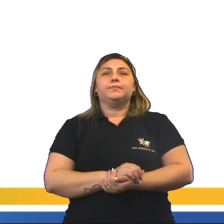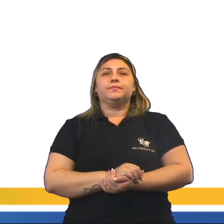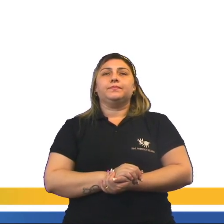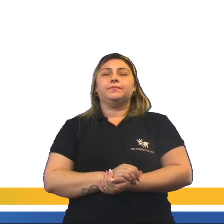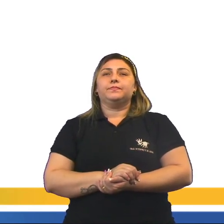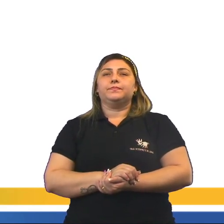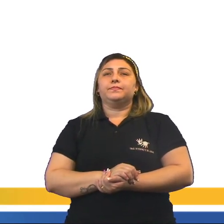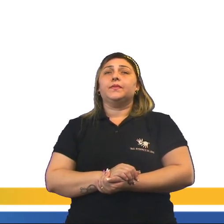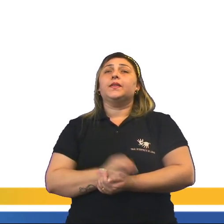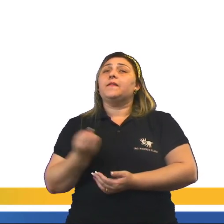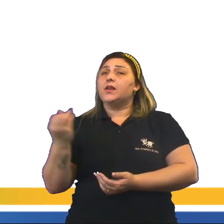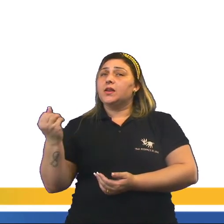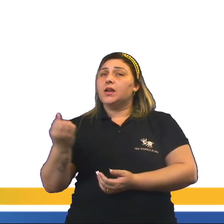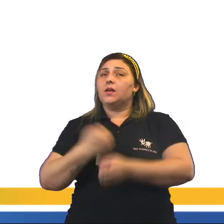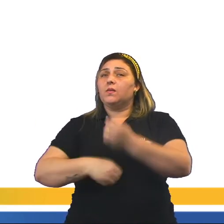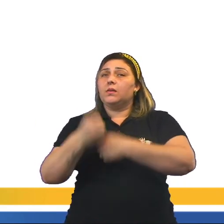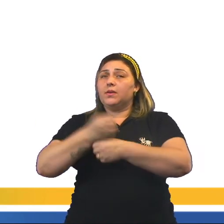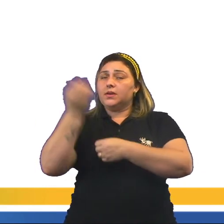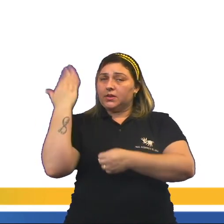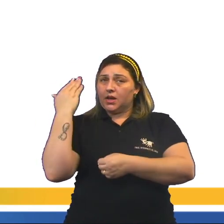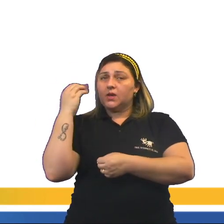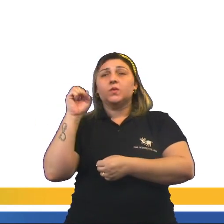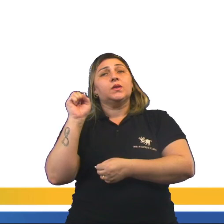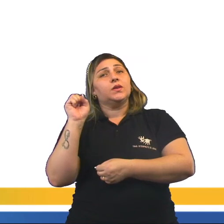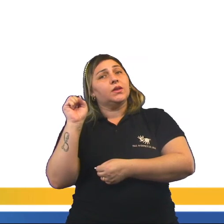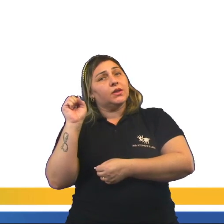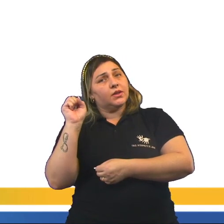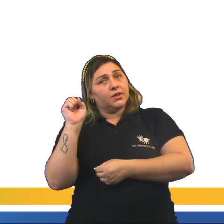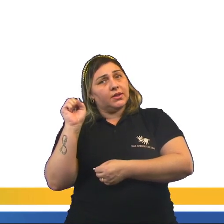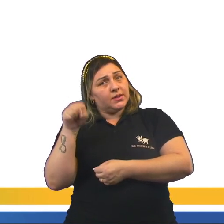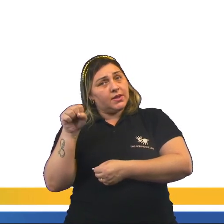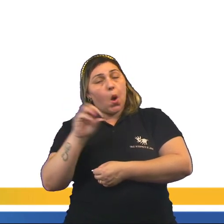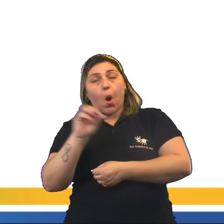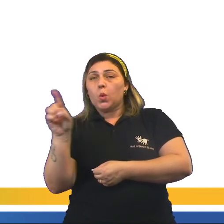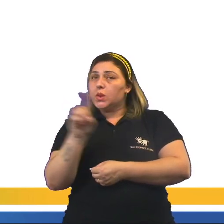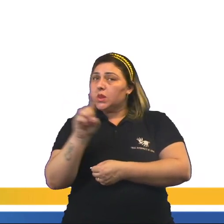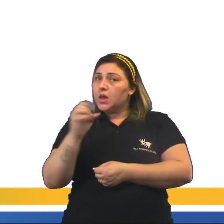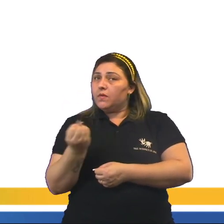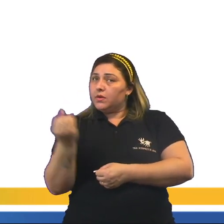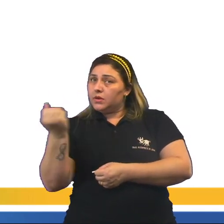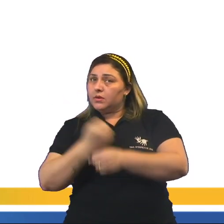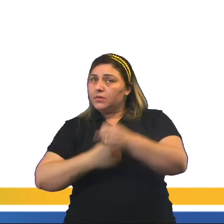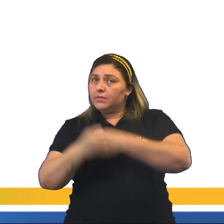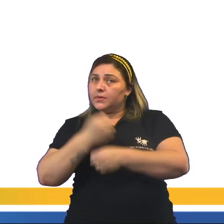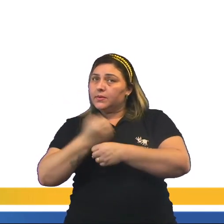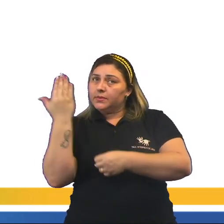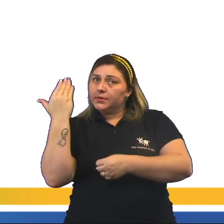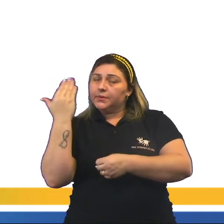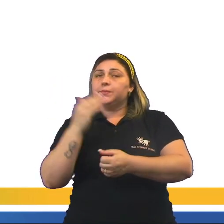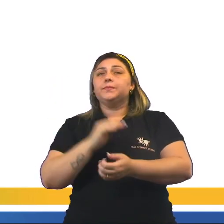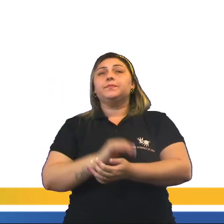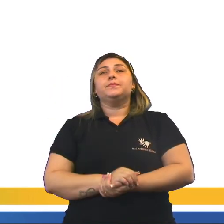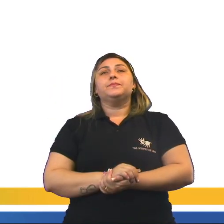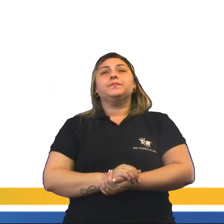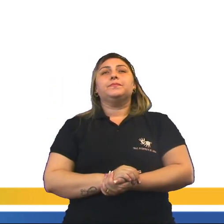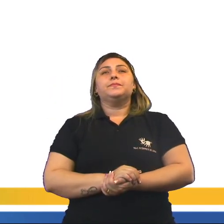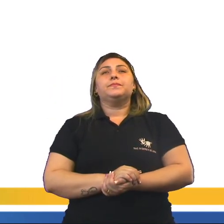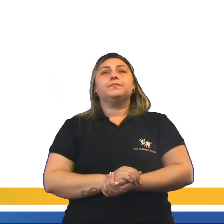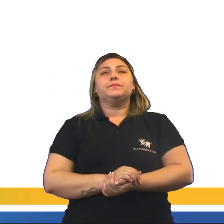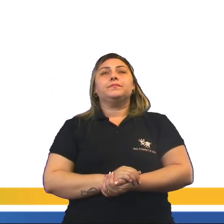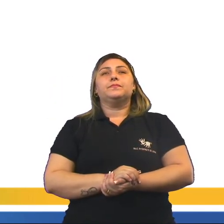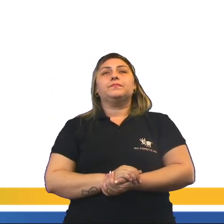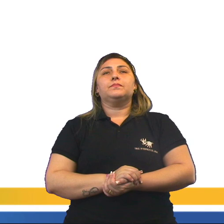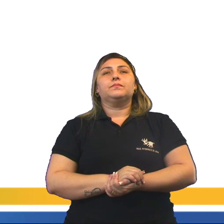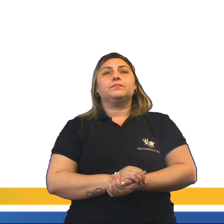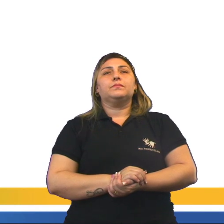last year? Eles viajaram ano passado? Yes, they did. Sim, eles viajaram. No, they didn't. Não, eles não viajaram. E did Marcus